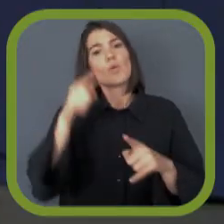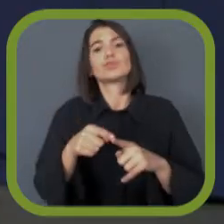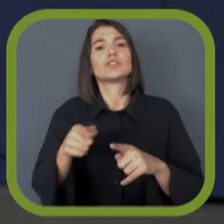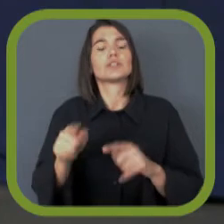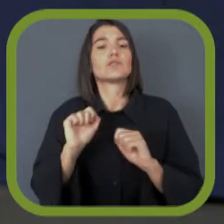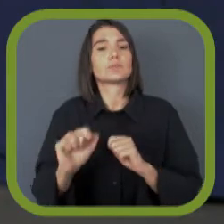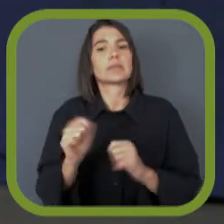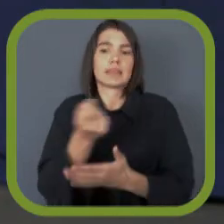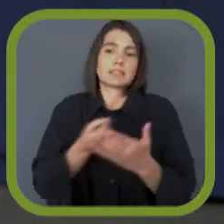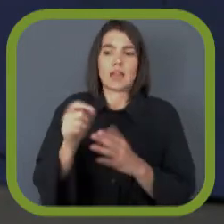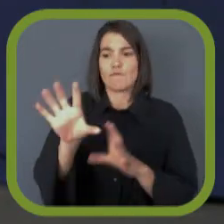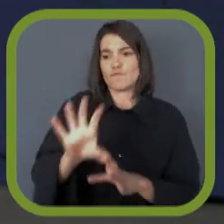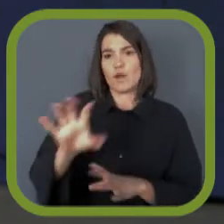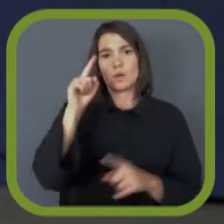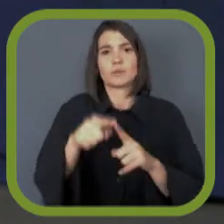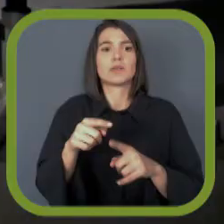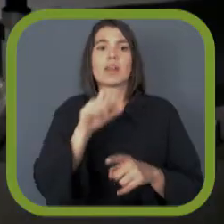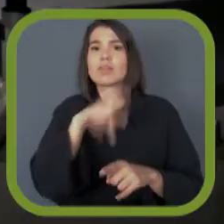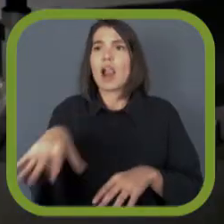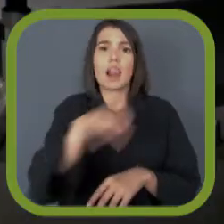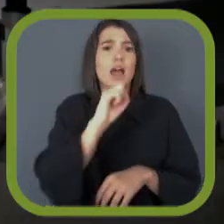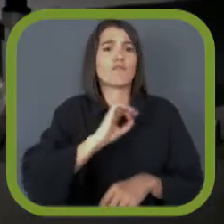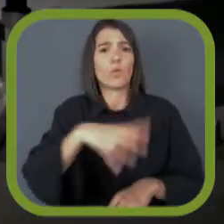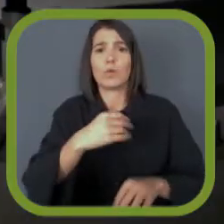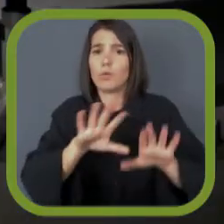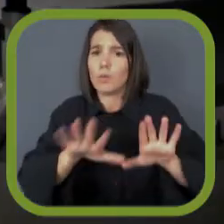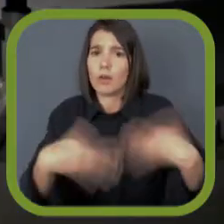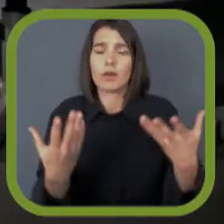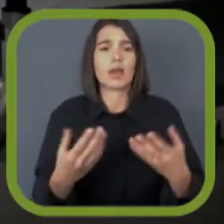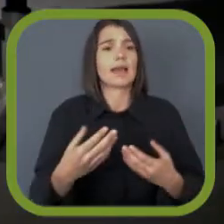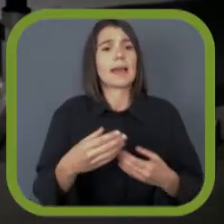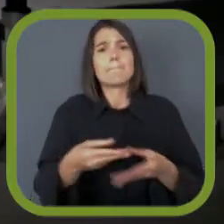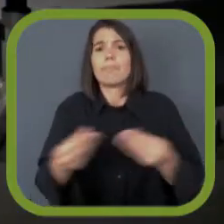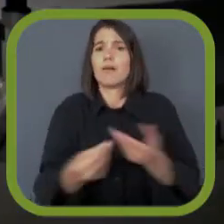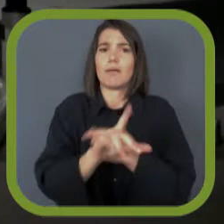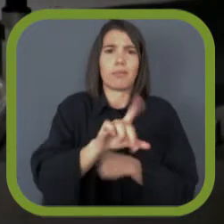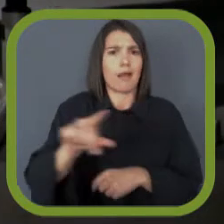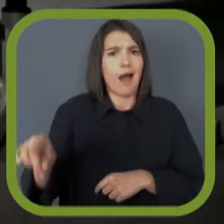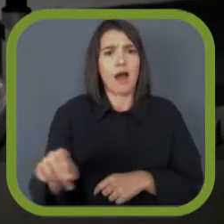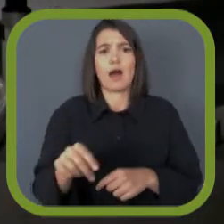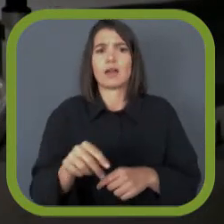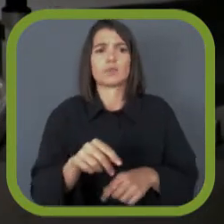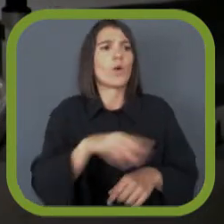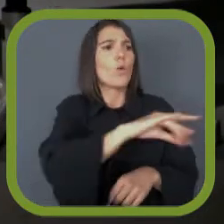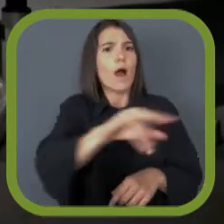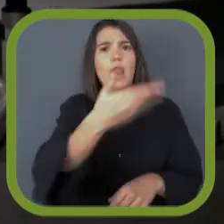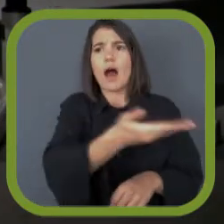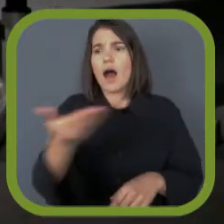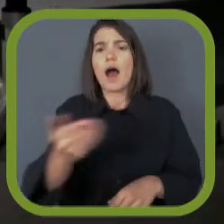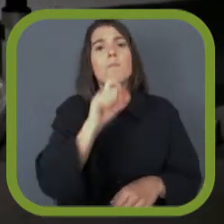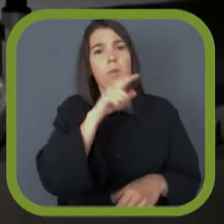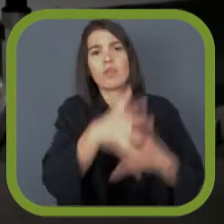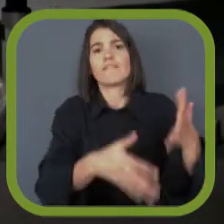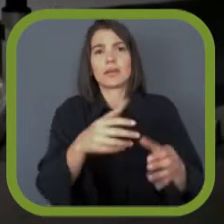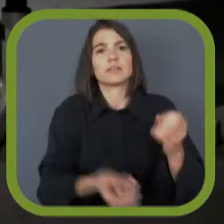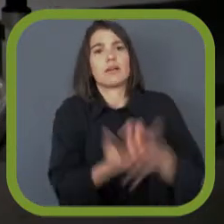para poder ser produzido em qualquer parte do mundo com materiais relativamente baratos e fáceis de encontrar localmente.